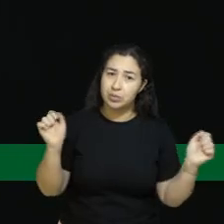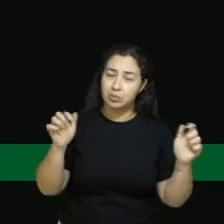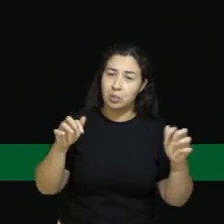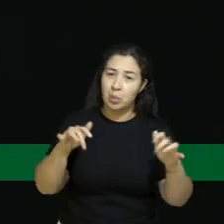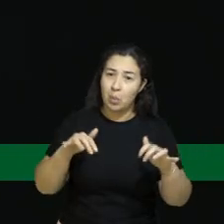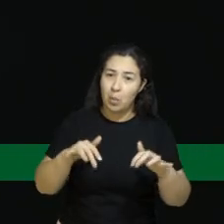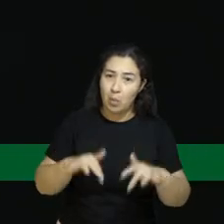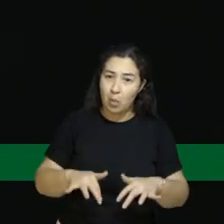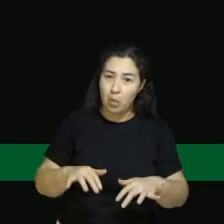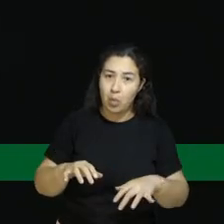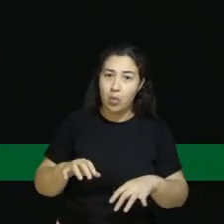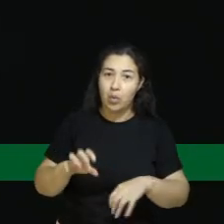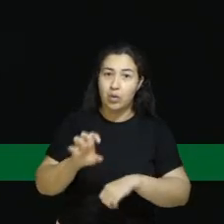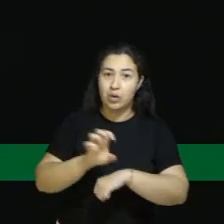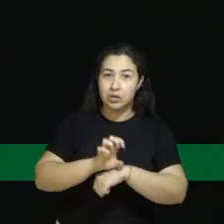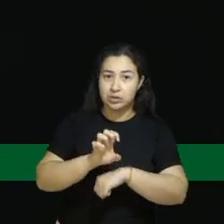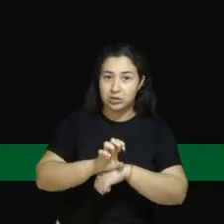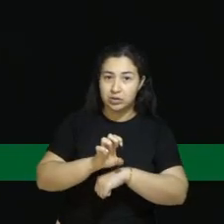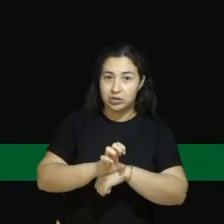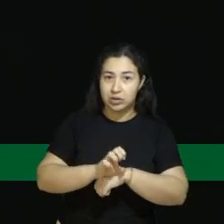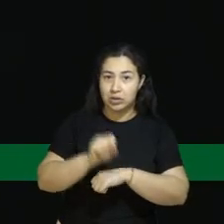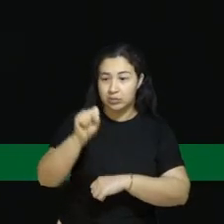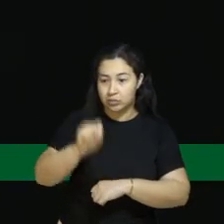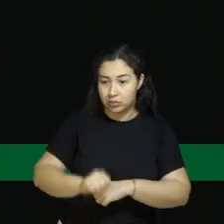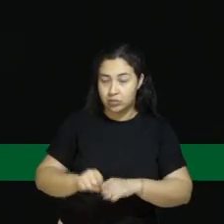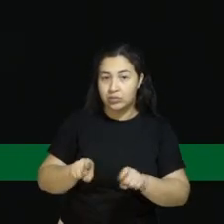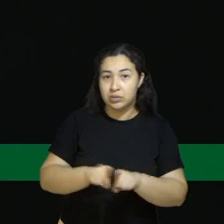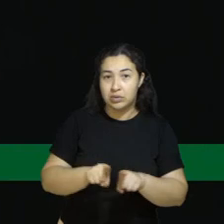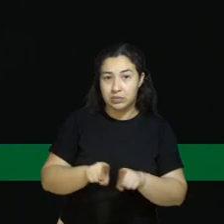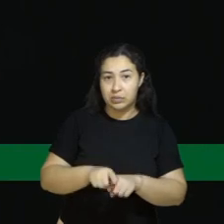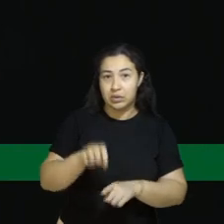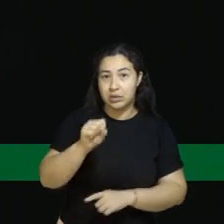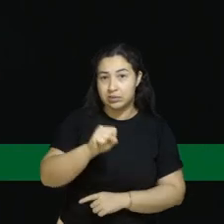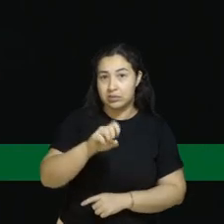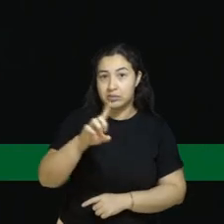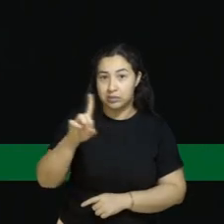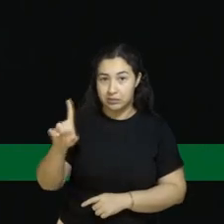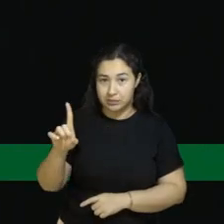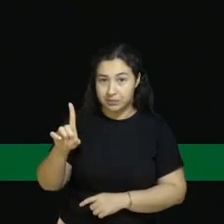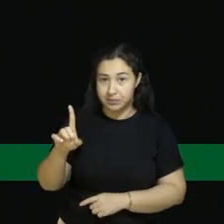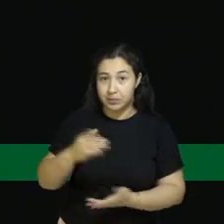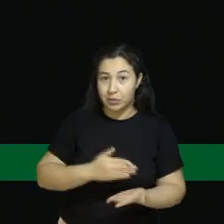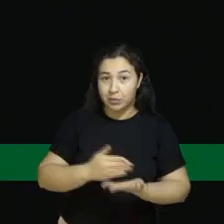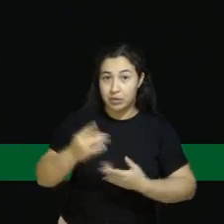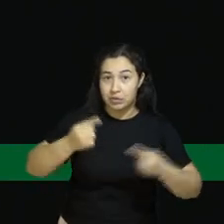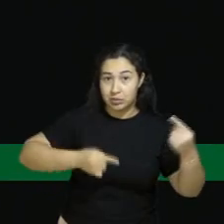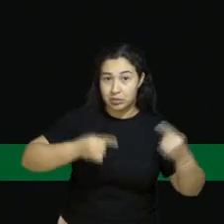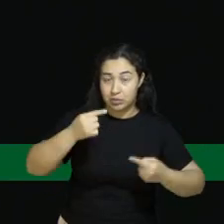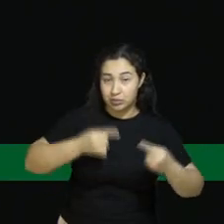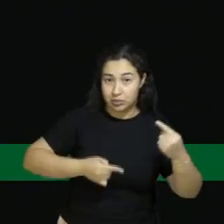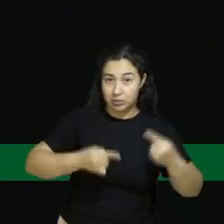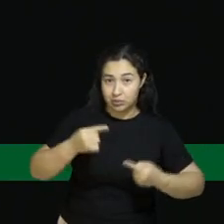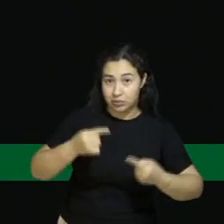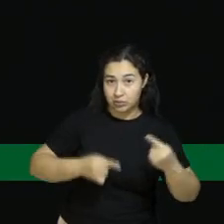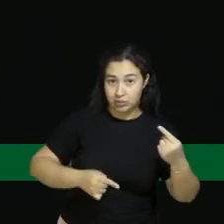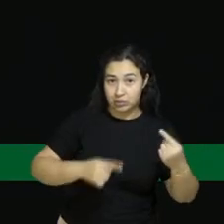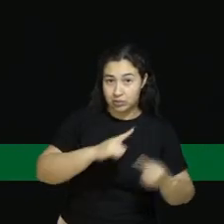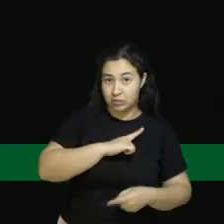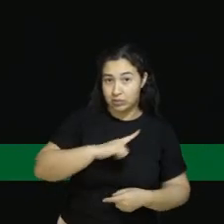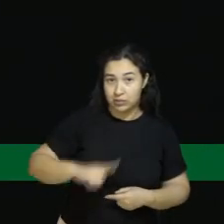objetivamente os estados de Sul e Sudeste, iniciado numa discussão em 2019 proposta pelo governador